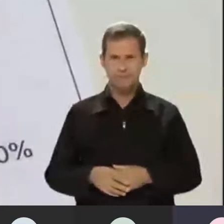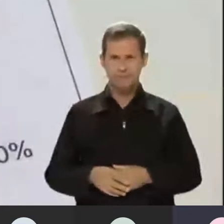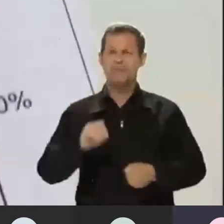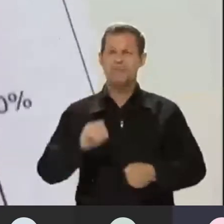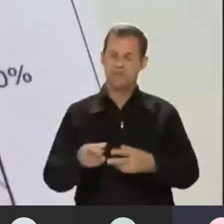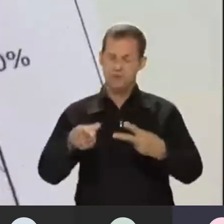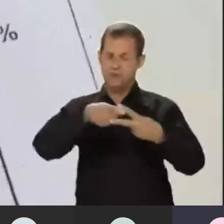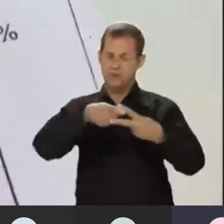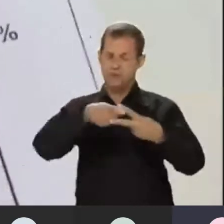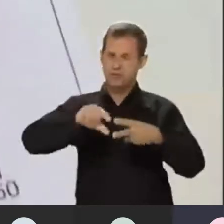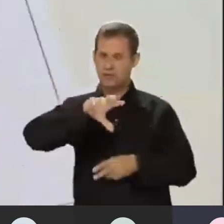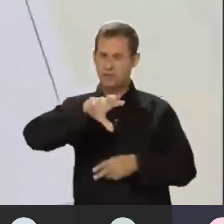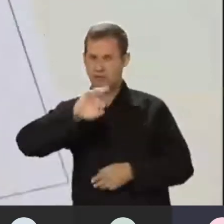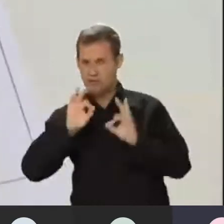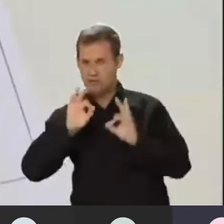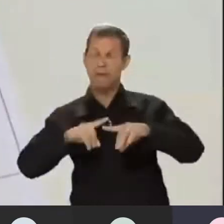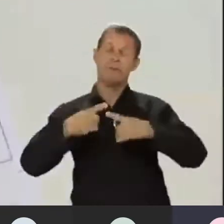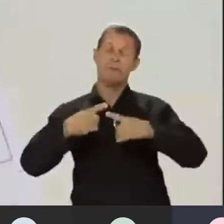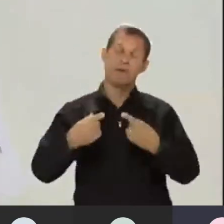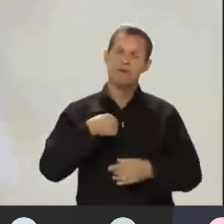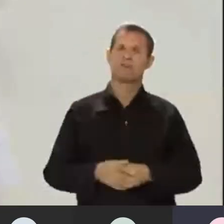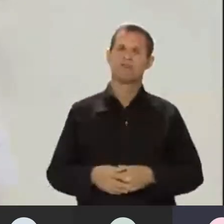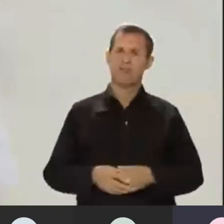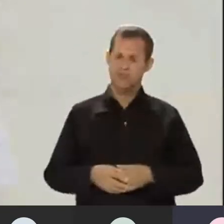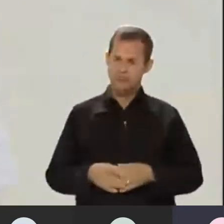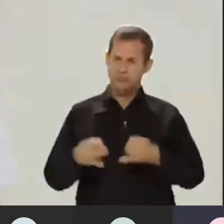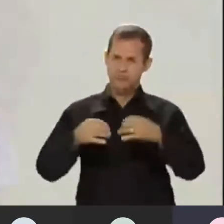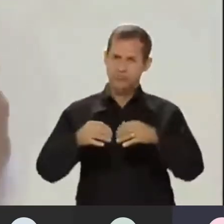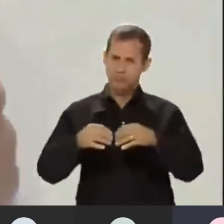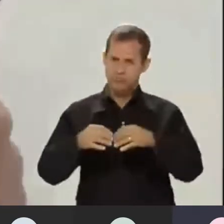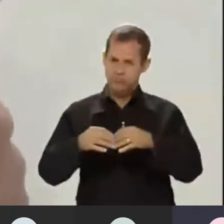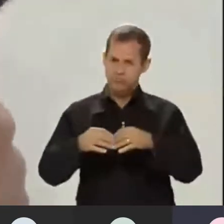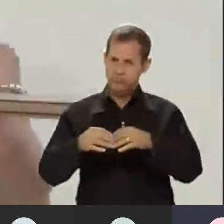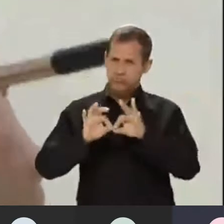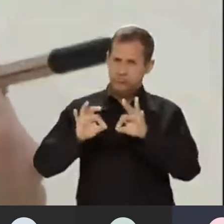eu faço aqui o ângulo de 90 graus certinho, eu vou traçar